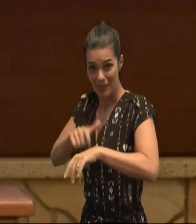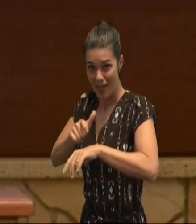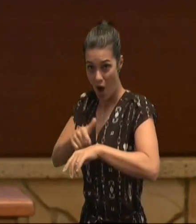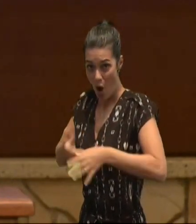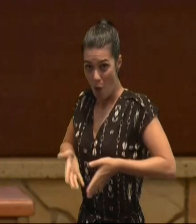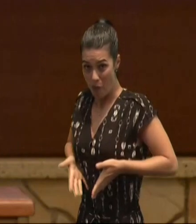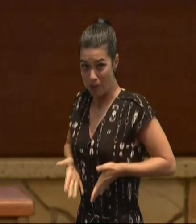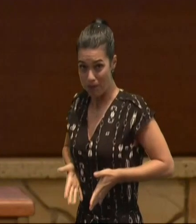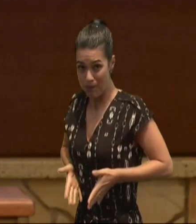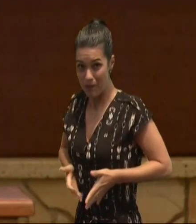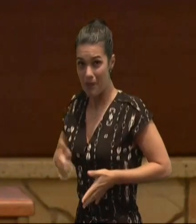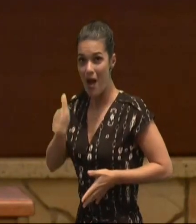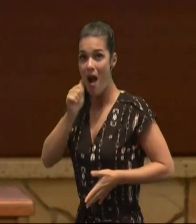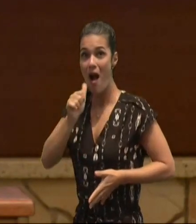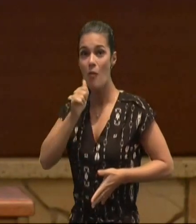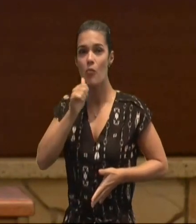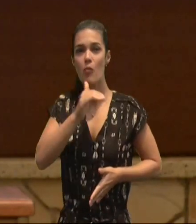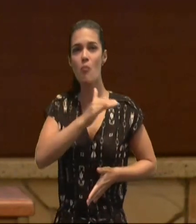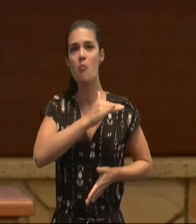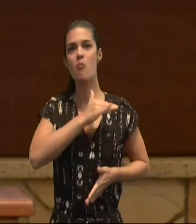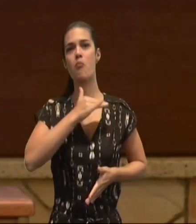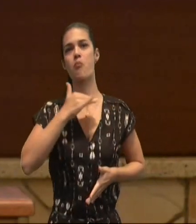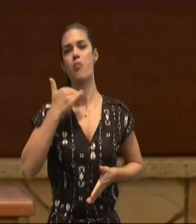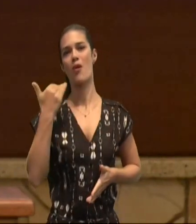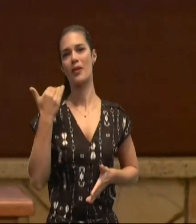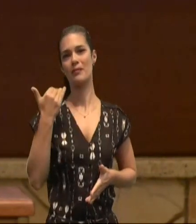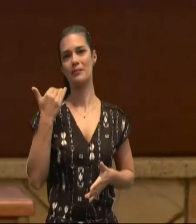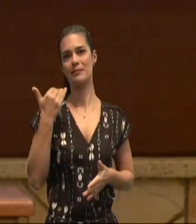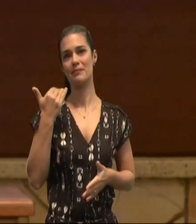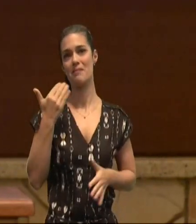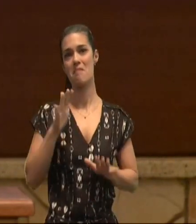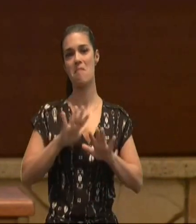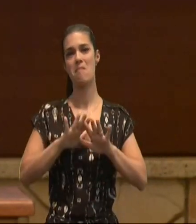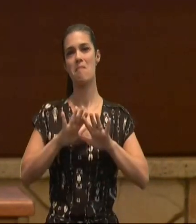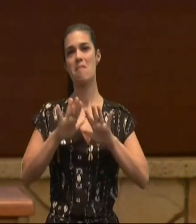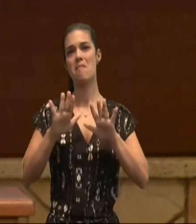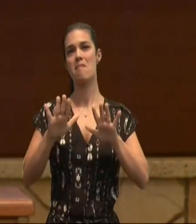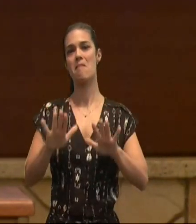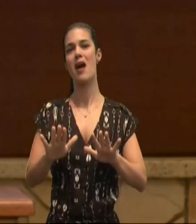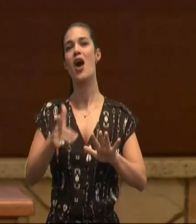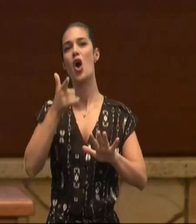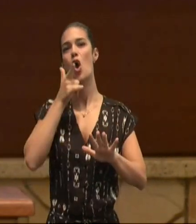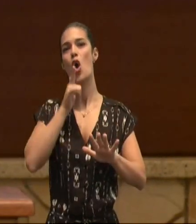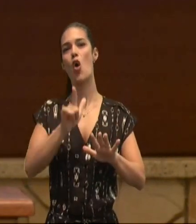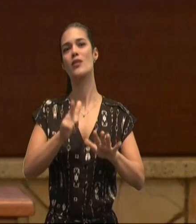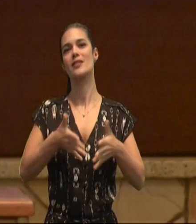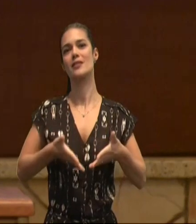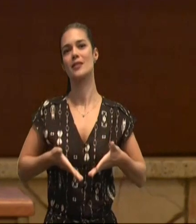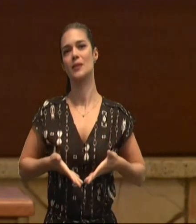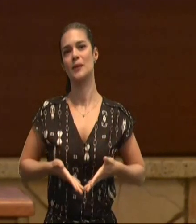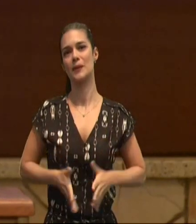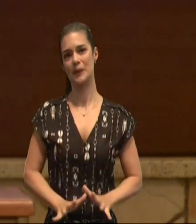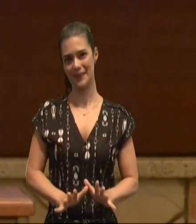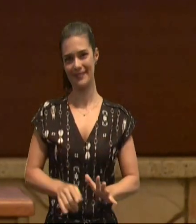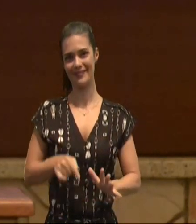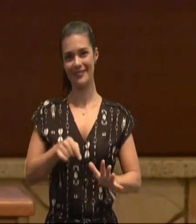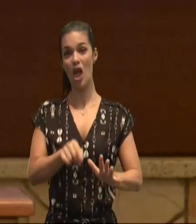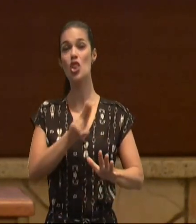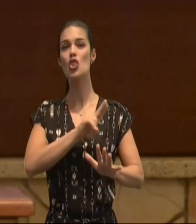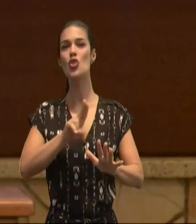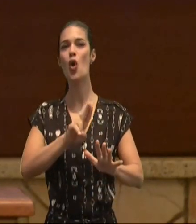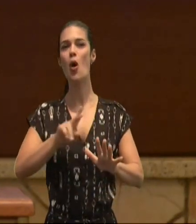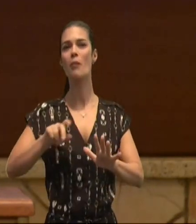esta mulher falece. Contudo, ela ainda consegue dar o nome ao